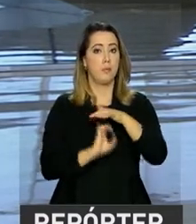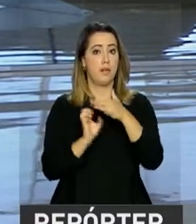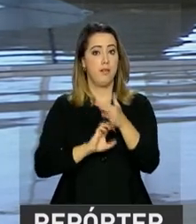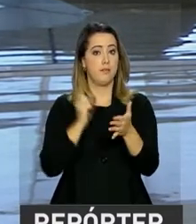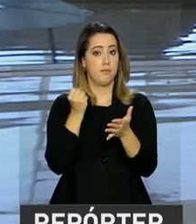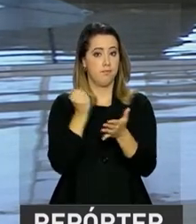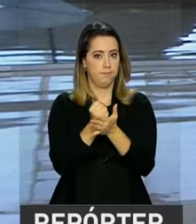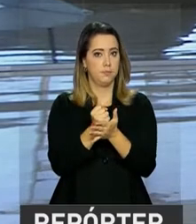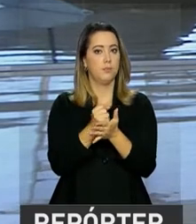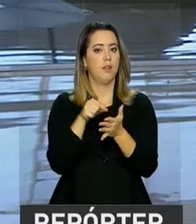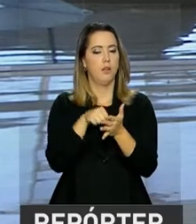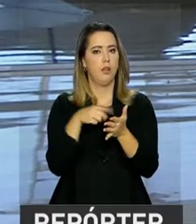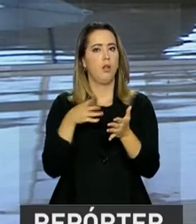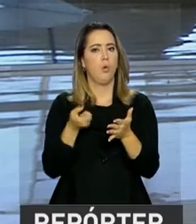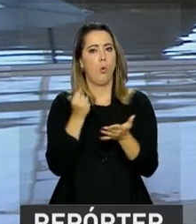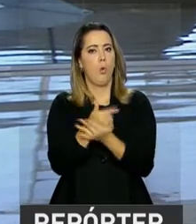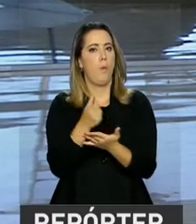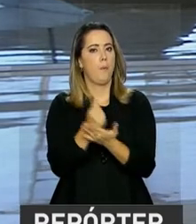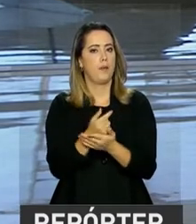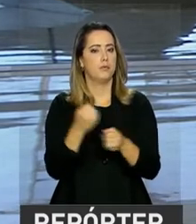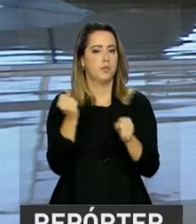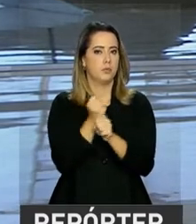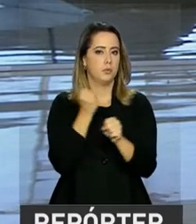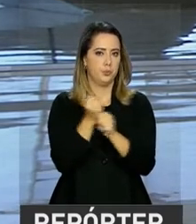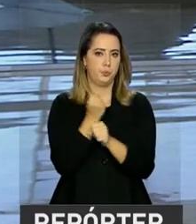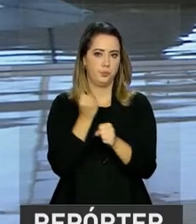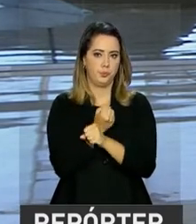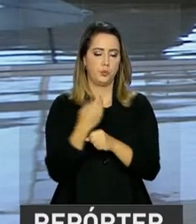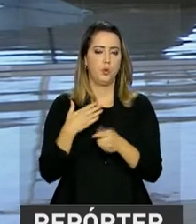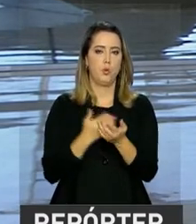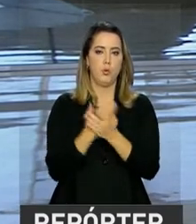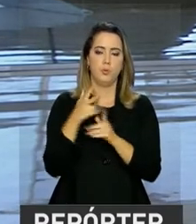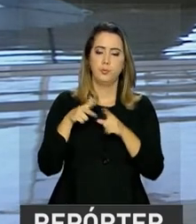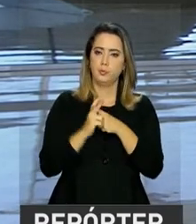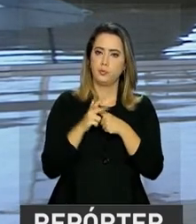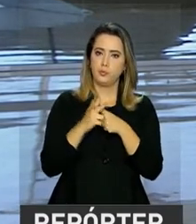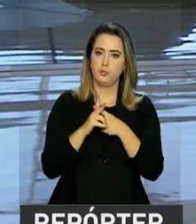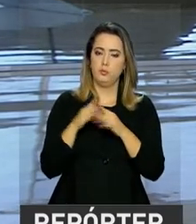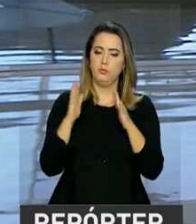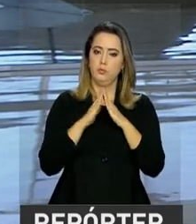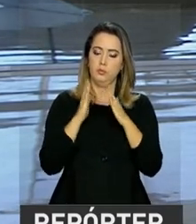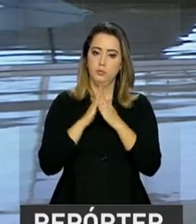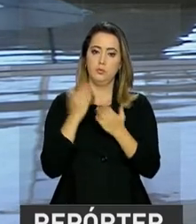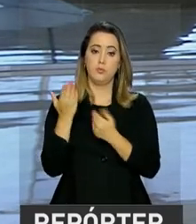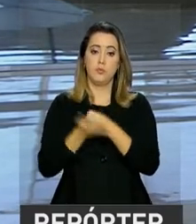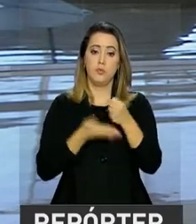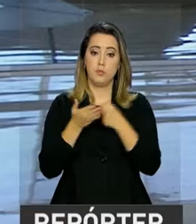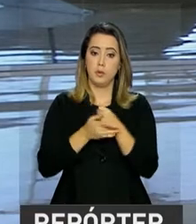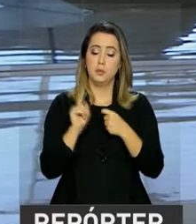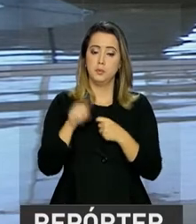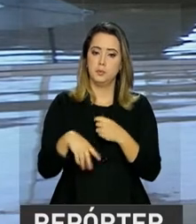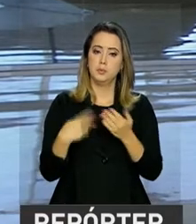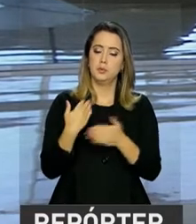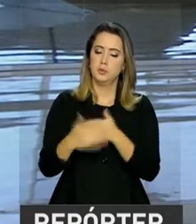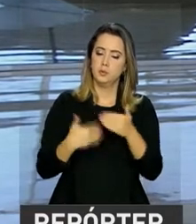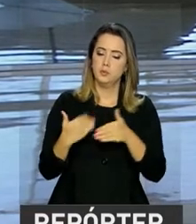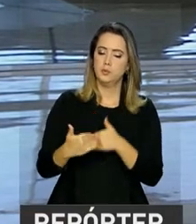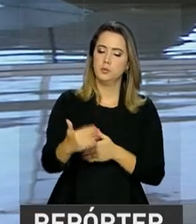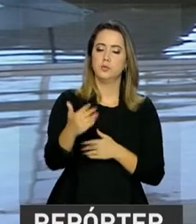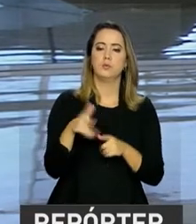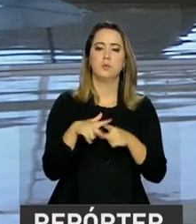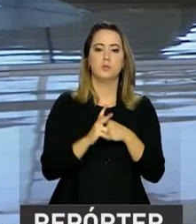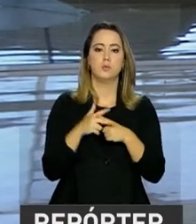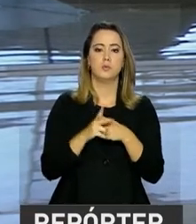para adquirir o material de construção e começar a reformar suas casas. Basicamente é assim que vai funcionar o